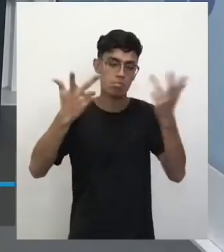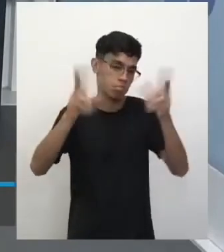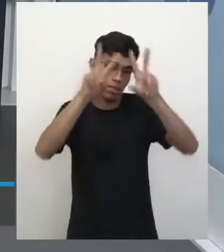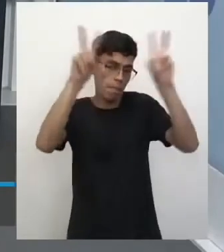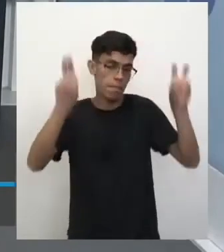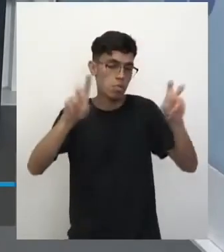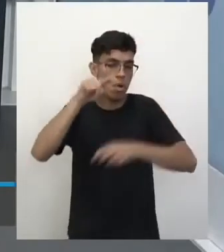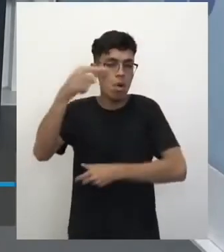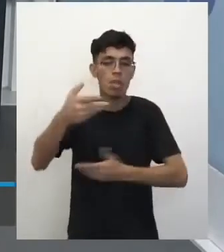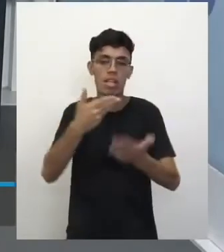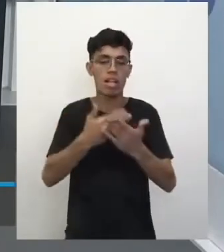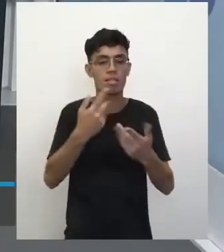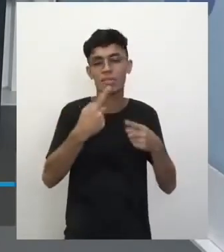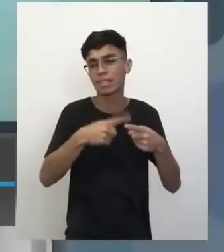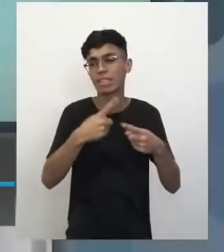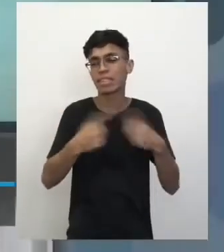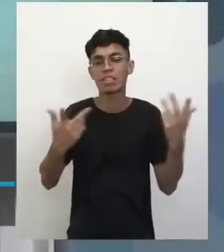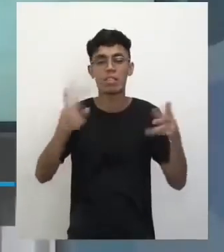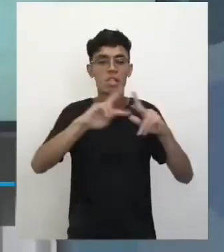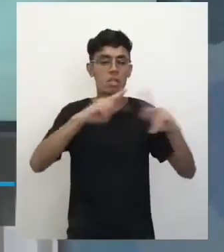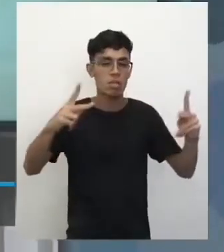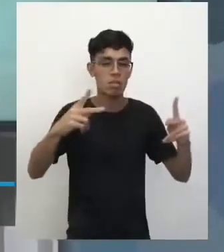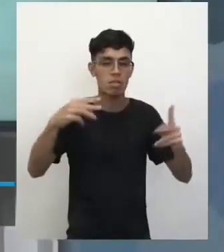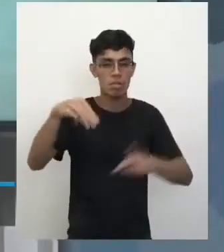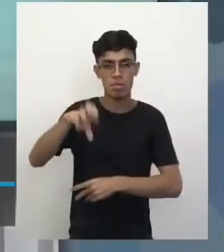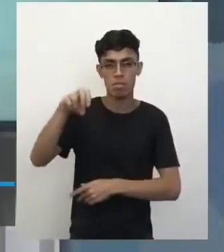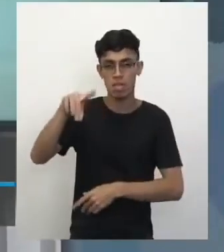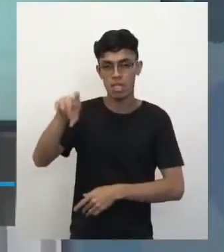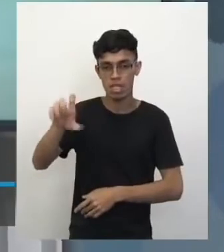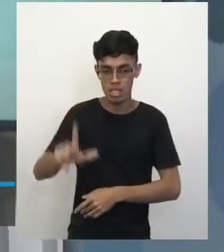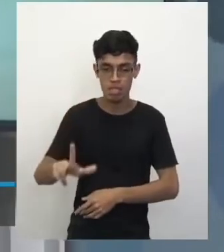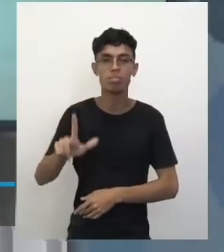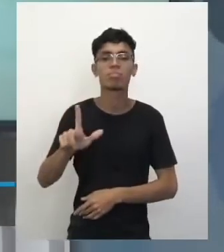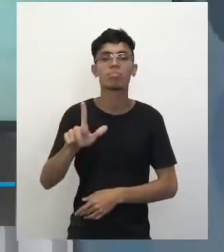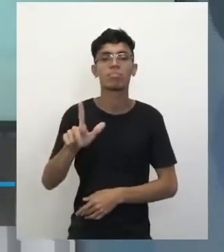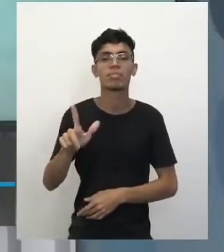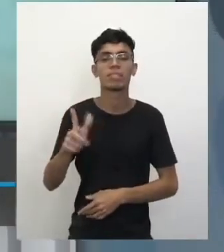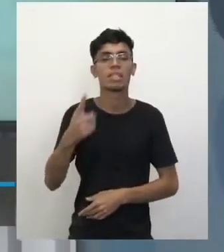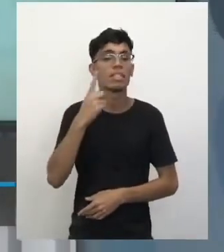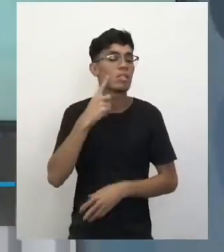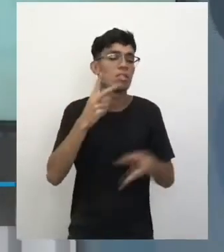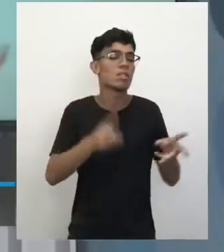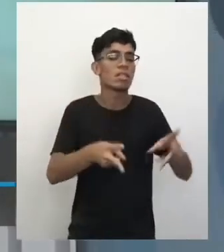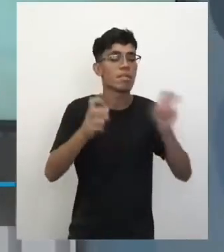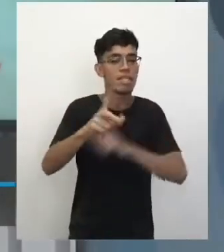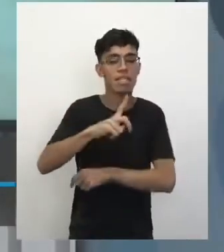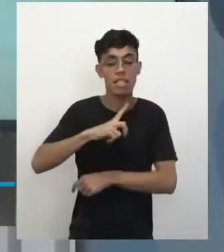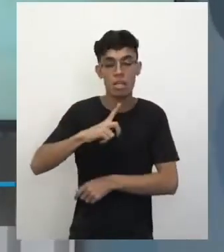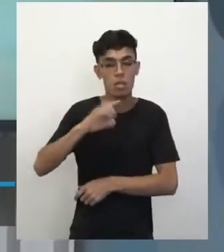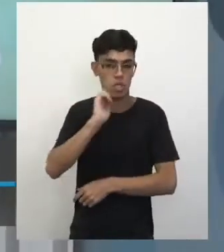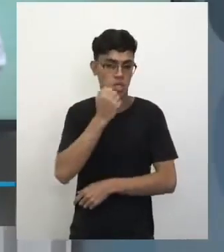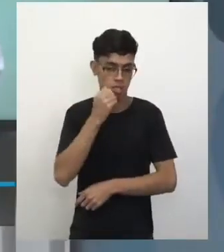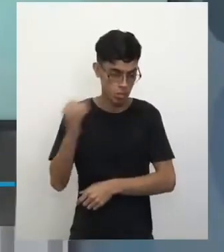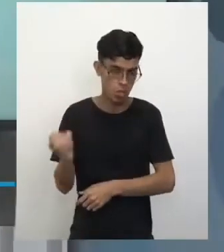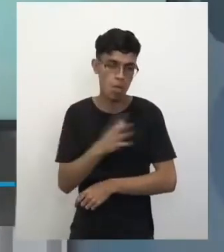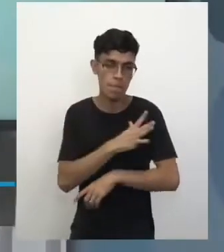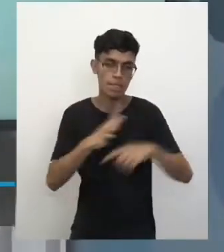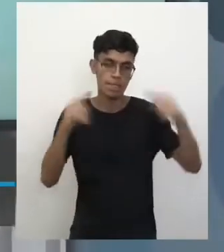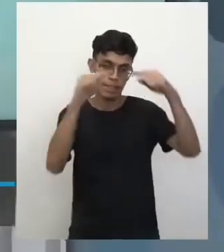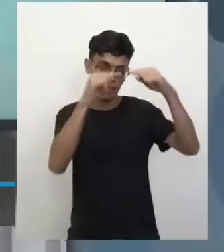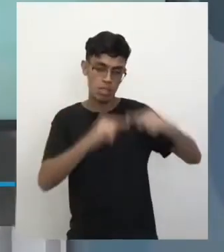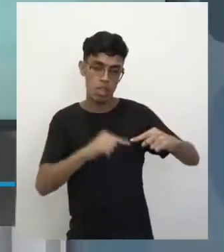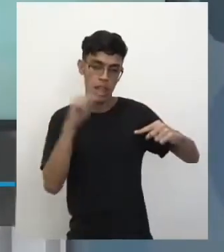aula, tá? Porque aí a gente vai falar do Mendel, vai voltar para o Mendel, e aí a gente vai ver que nasce uma nova ciência que junta, né,